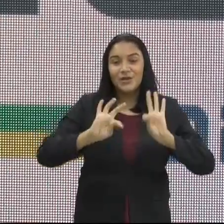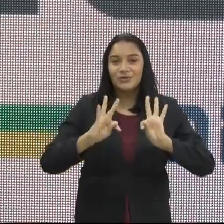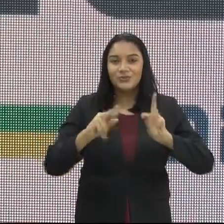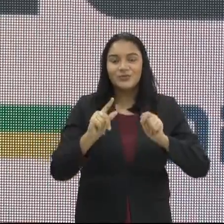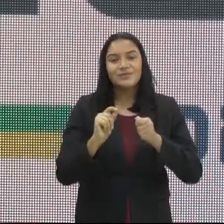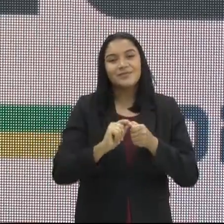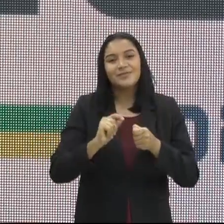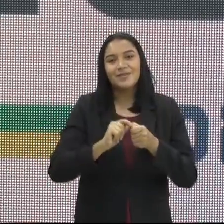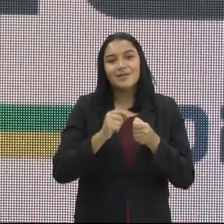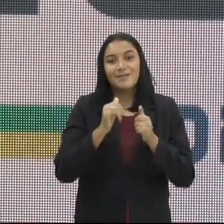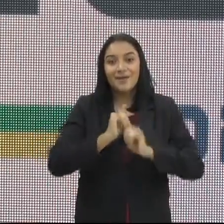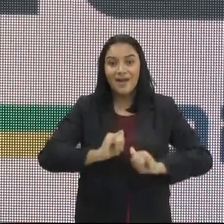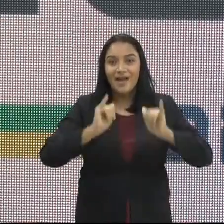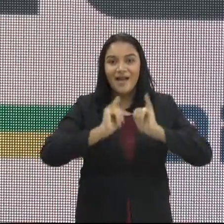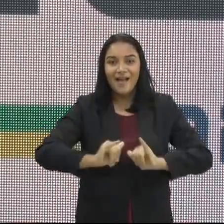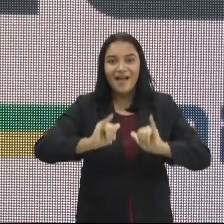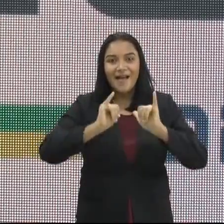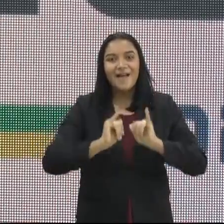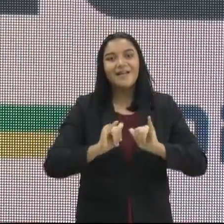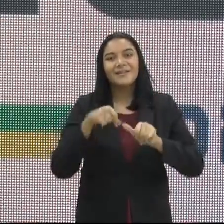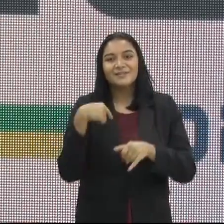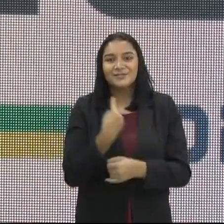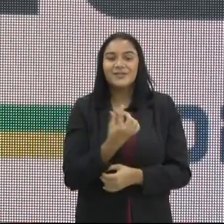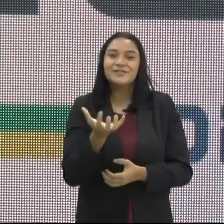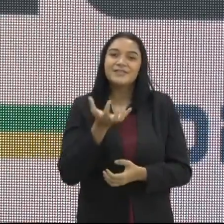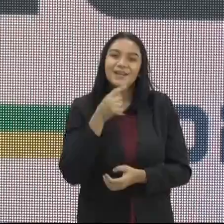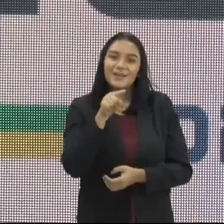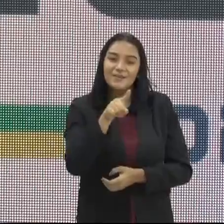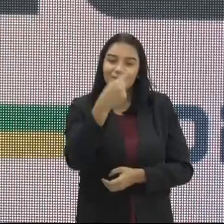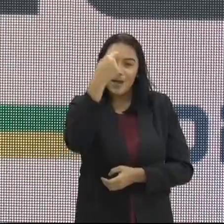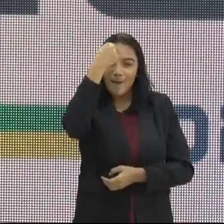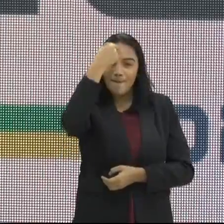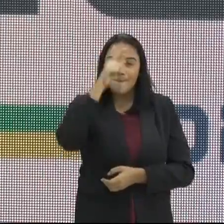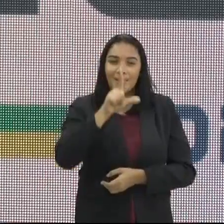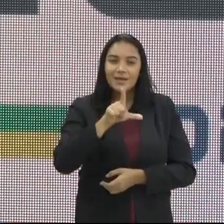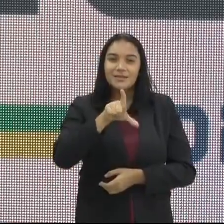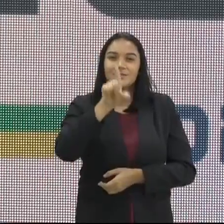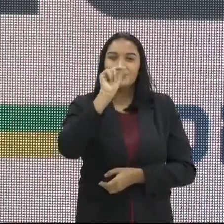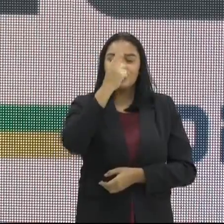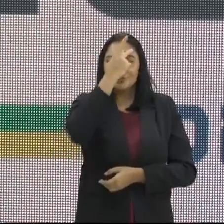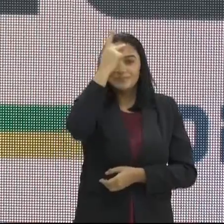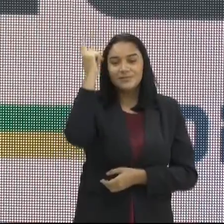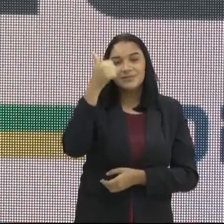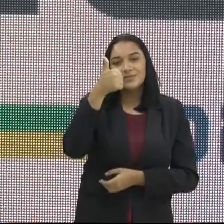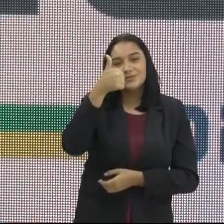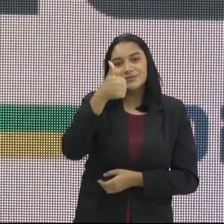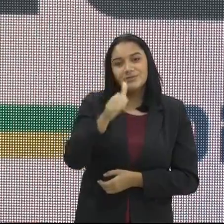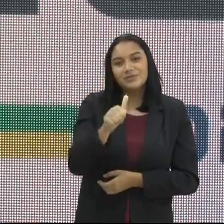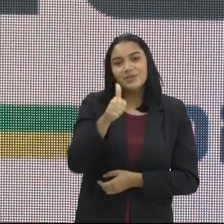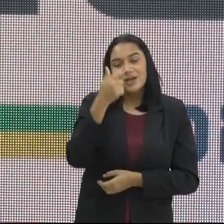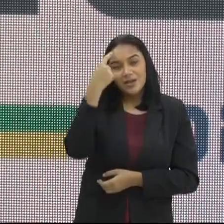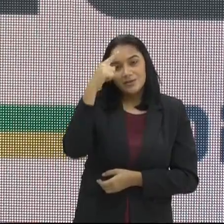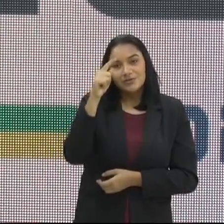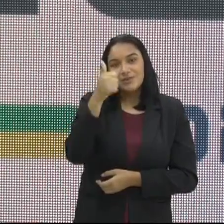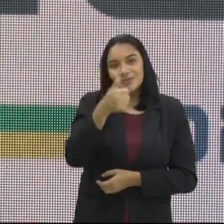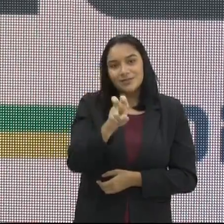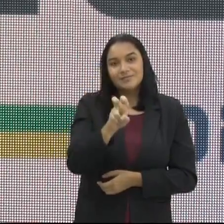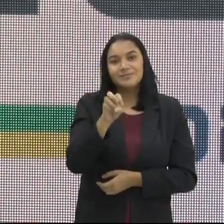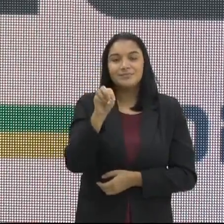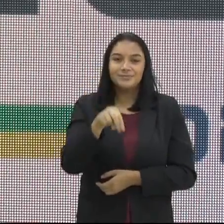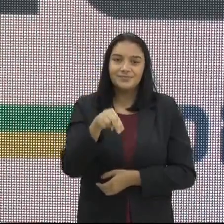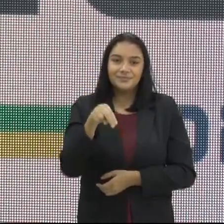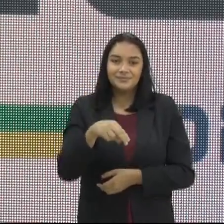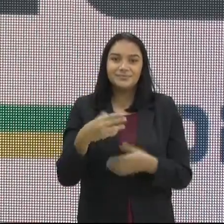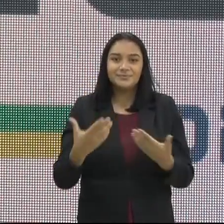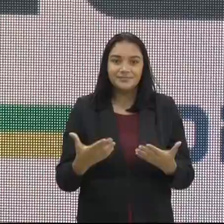manter muito bem informado. E é isso que nós queremos, que você tome uma decisão no próximo dia 15 de novembro mais acertada. E essa decisão vai